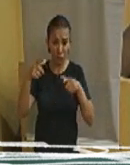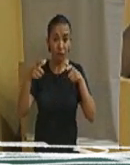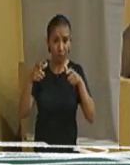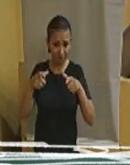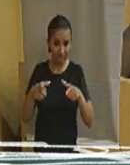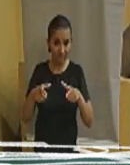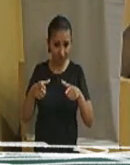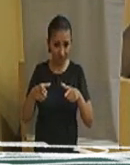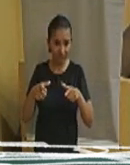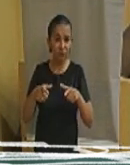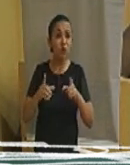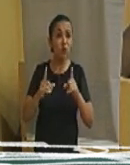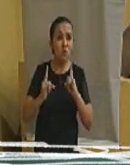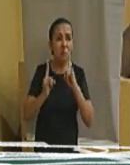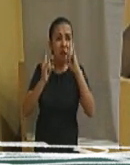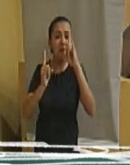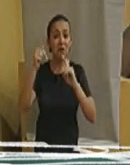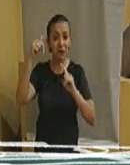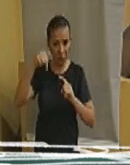nessa edificação,